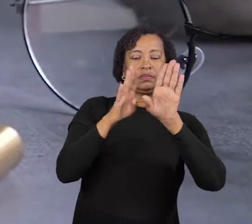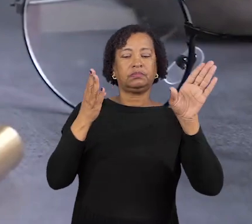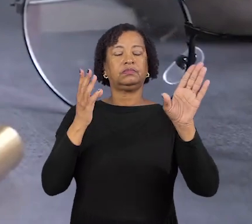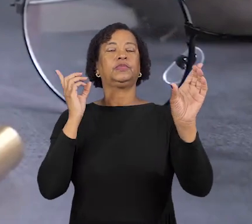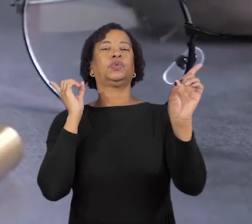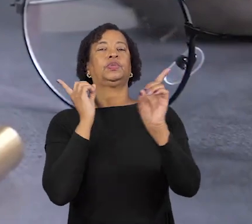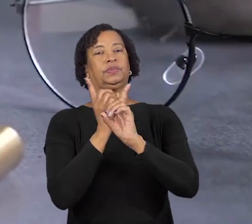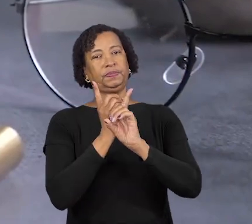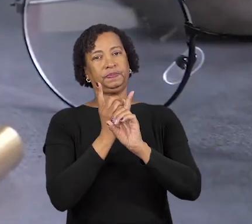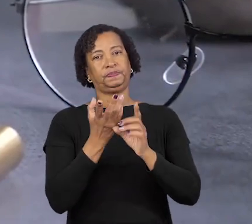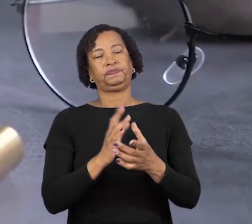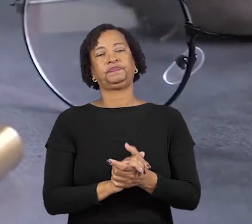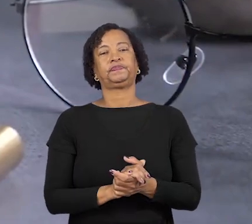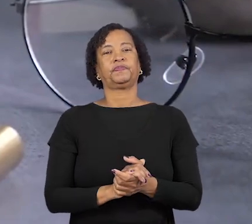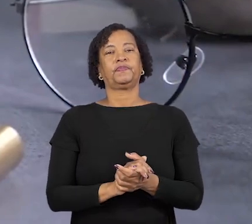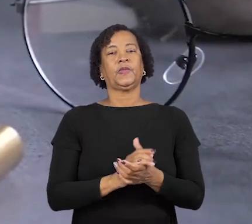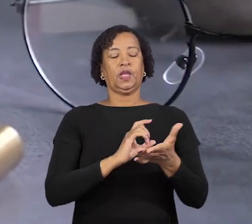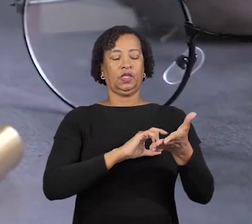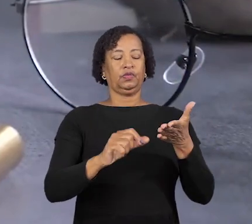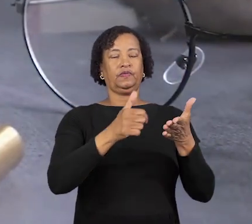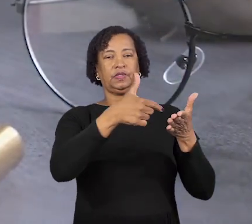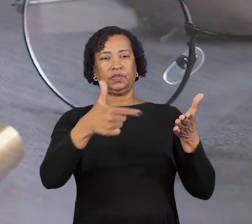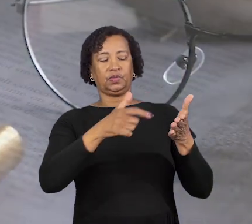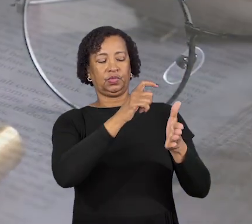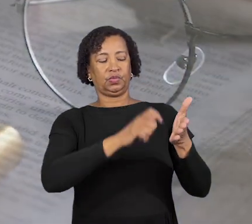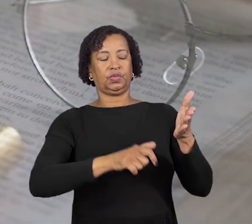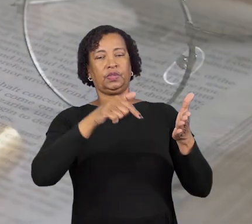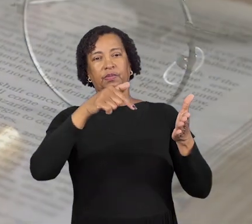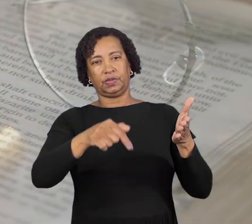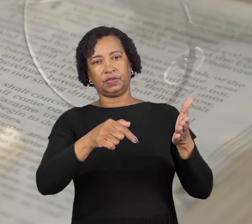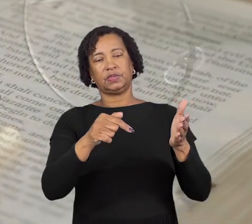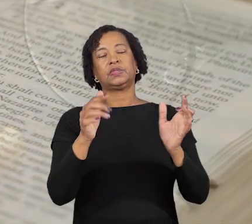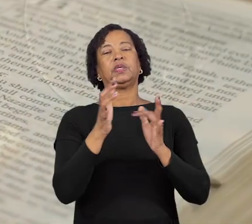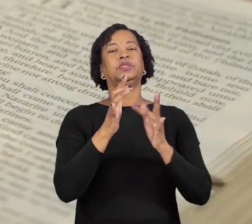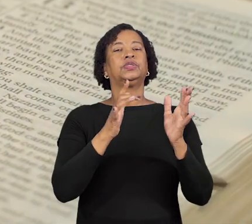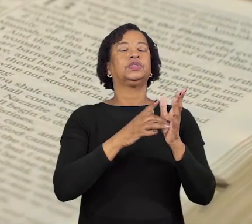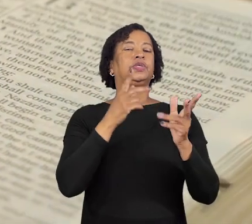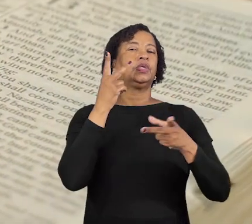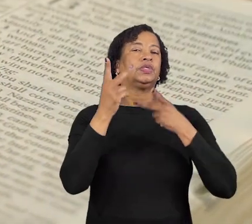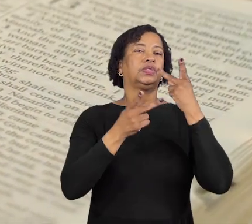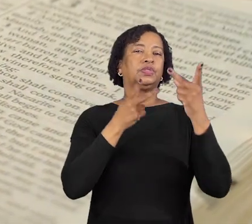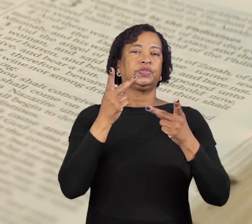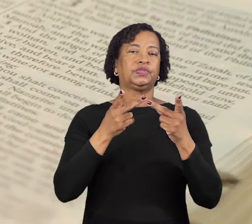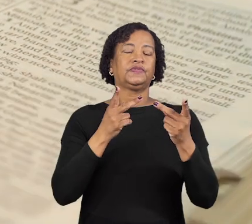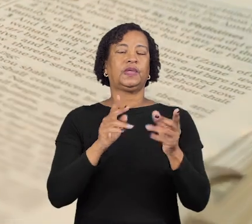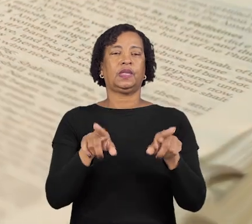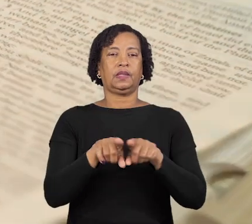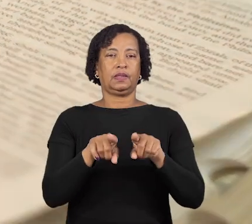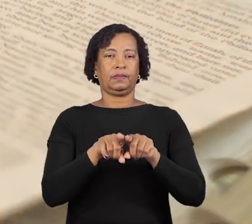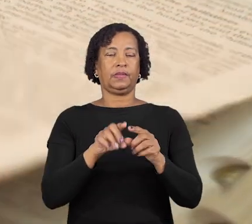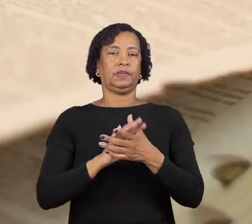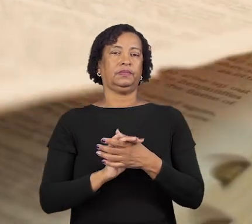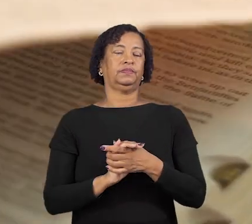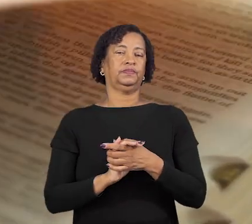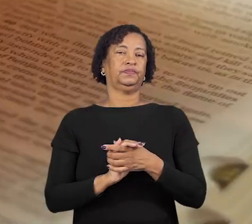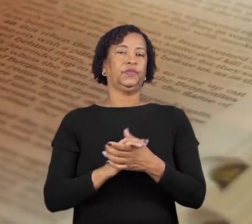uma porta aberta. No versículo 12 desse capítulo 7, ouvimos Jesus dando uma terceira direção para a nossa